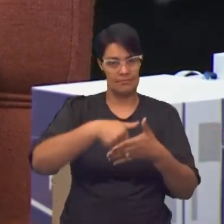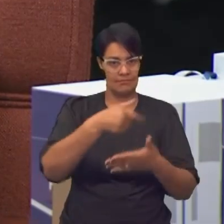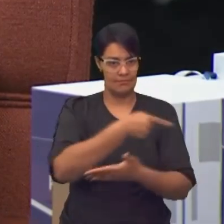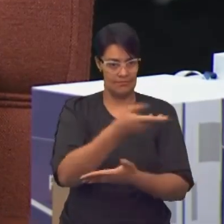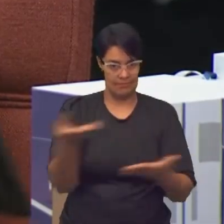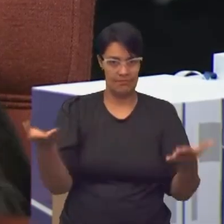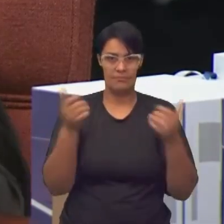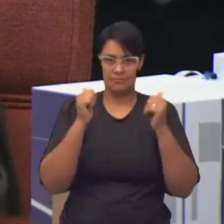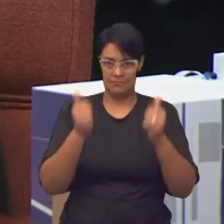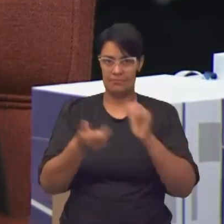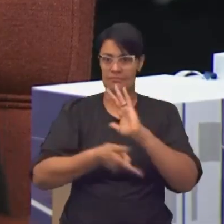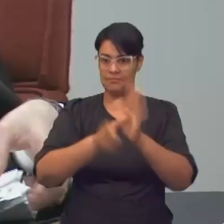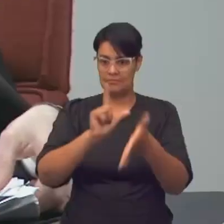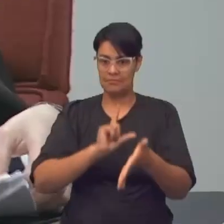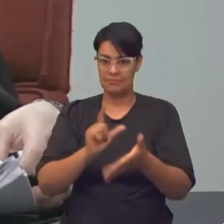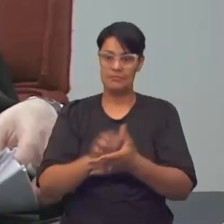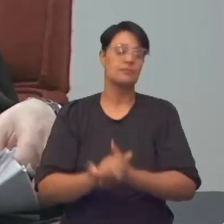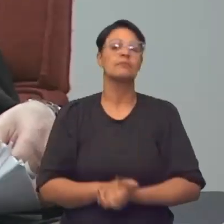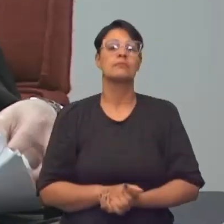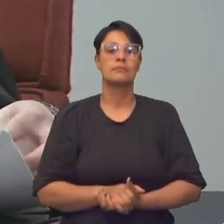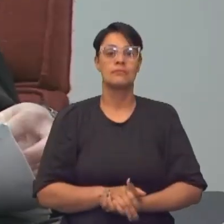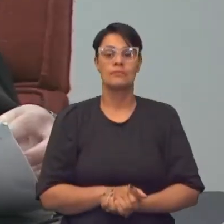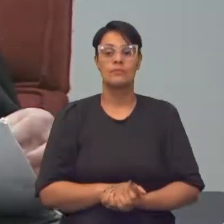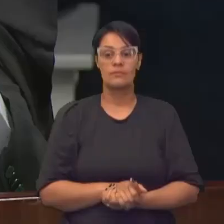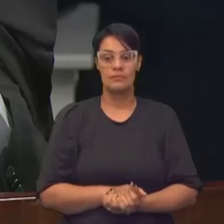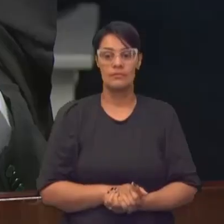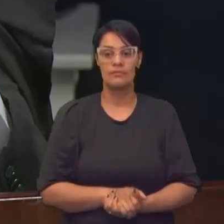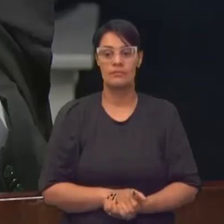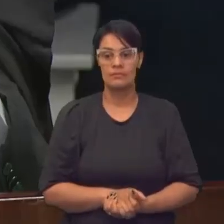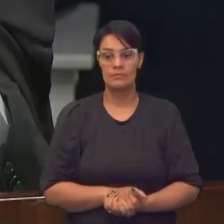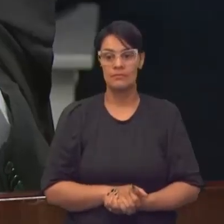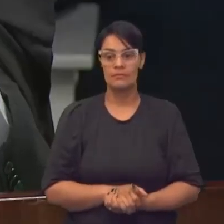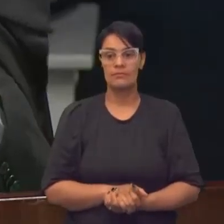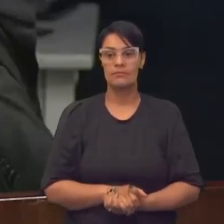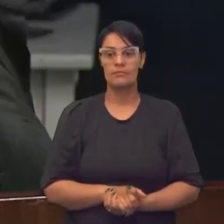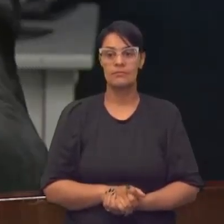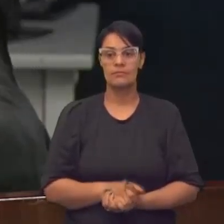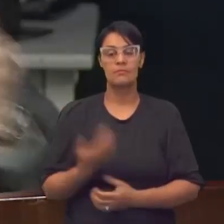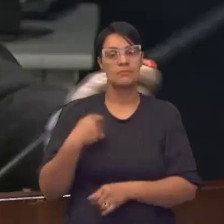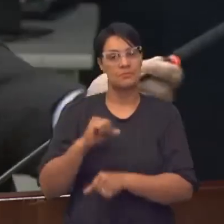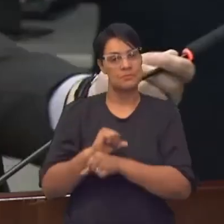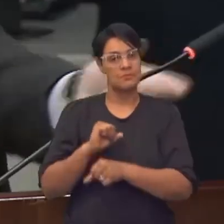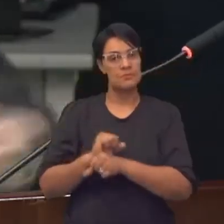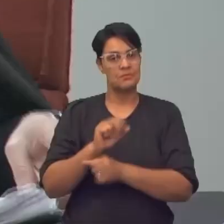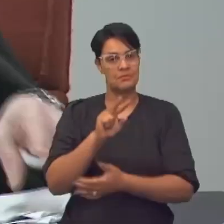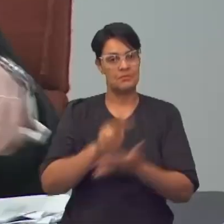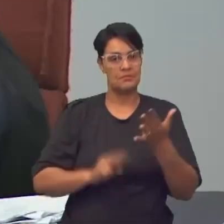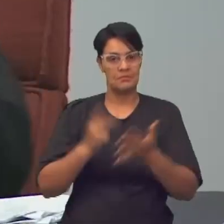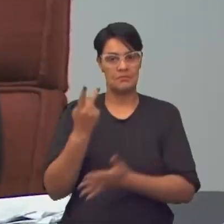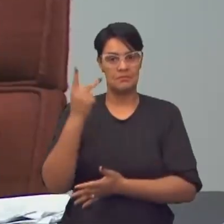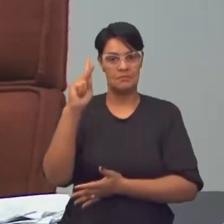chegar, presidente. Pois não. Sendo assim, com a aquiescência dela, eu aguardo a vista. Pois não.